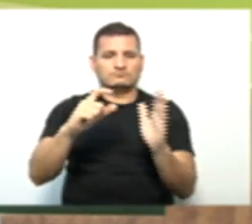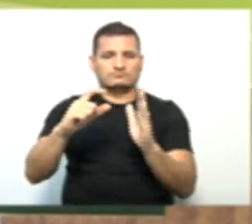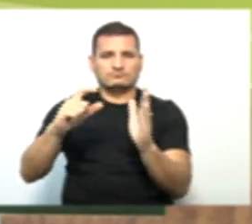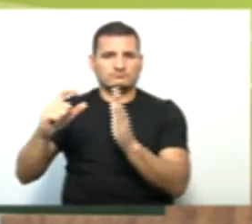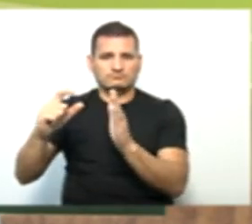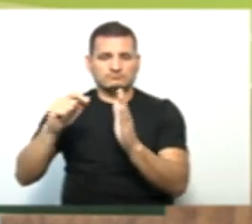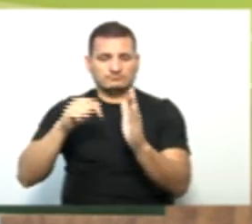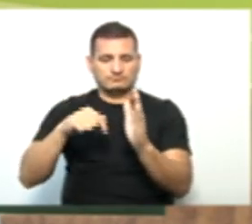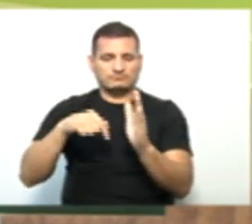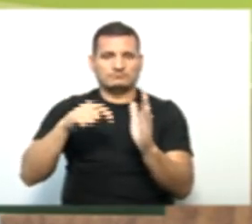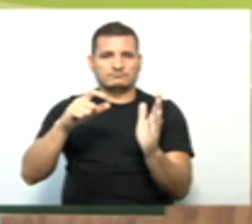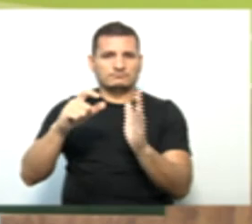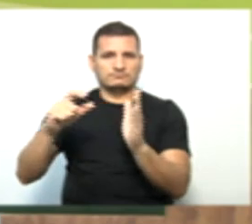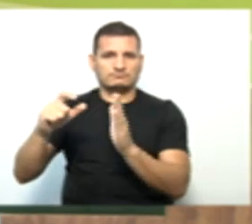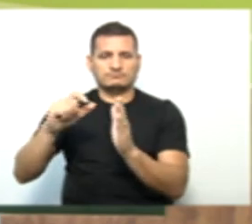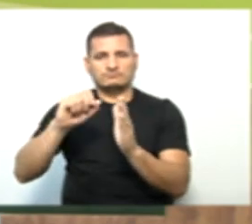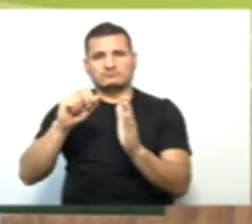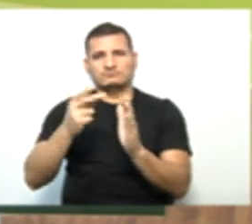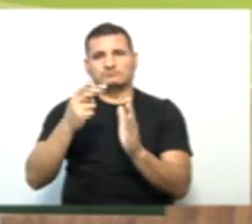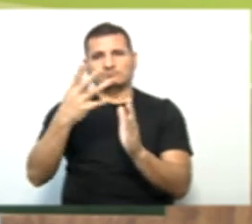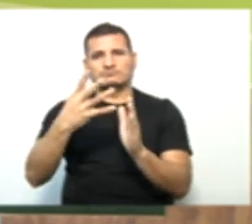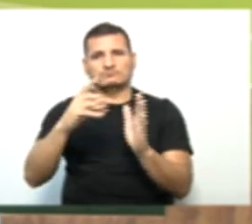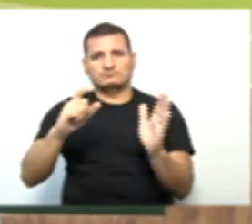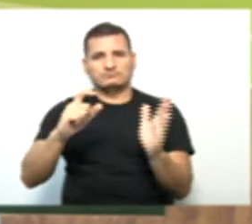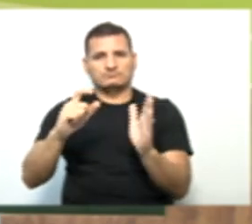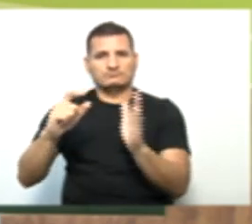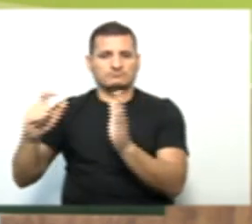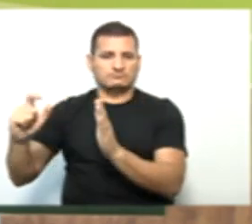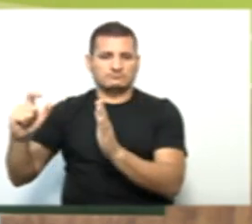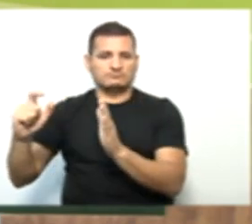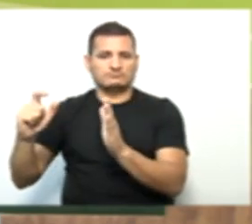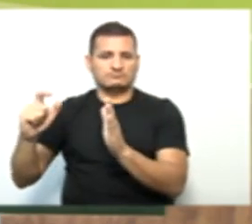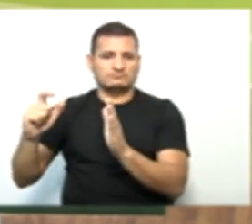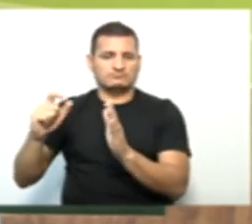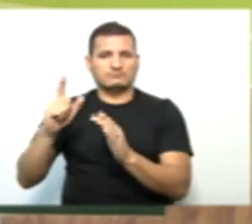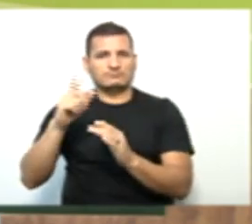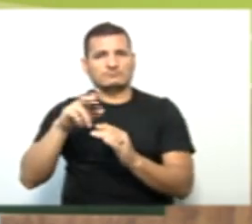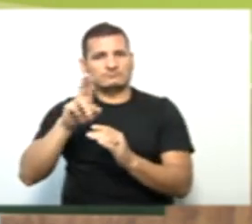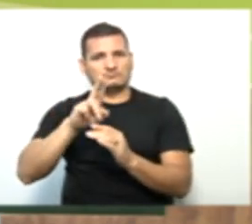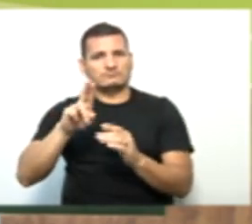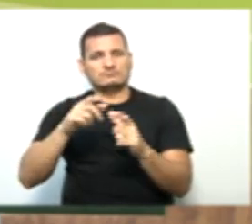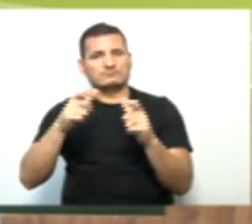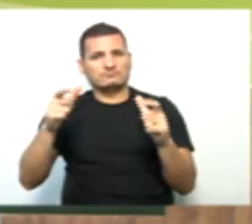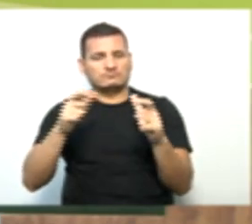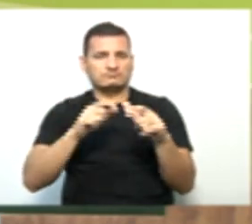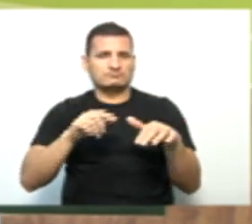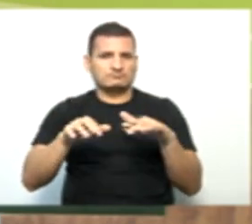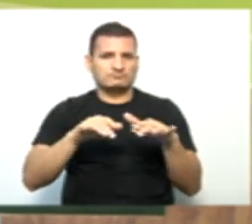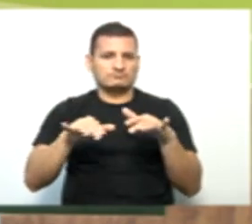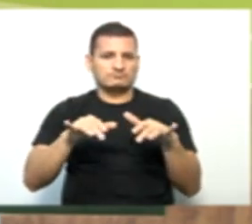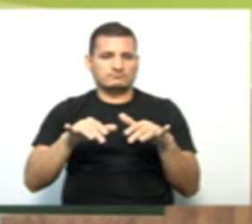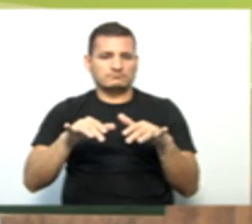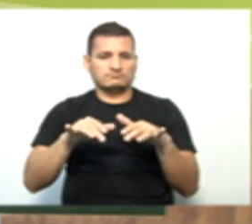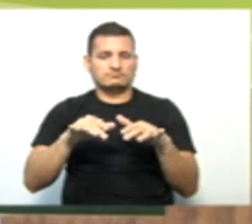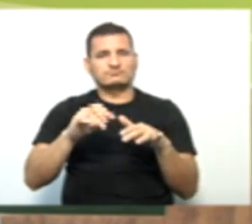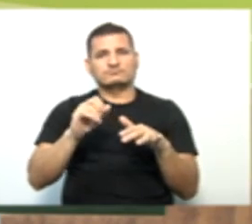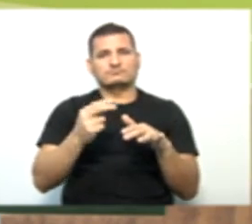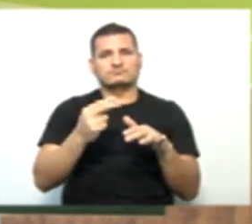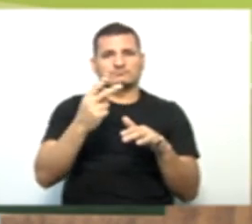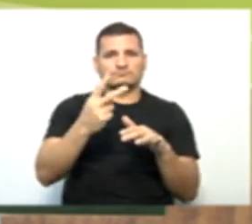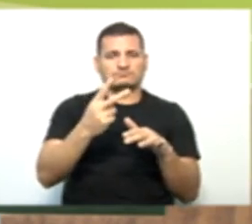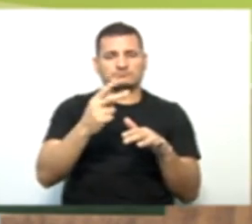antes, que é a convenção assim, utilizada pela maioria dos programadores, né? Ou 2 ou